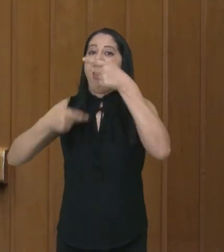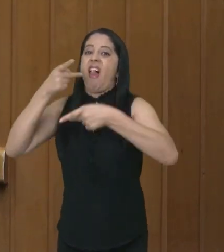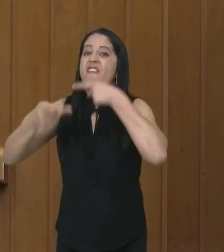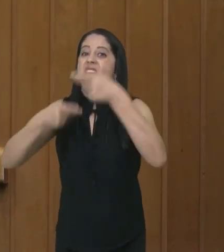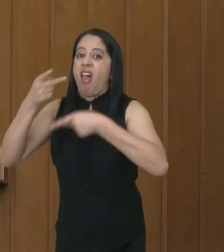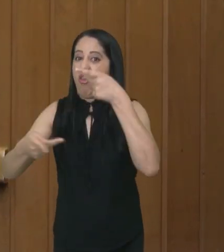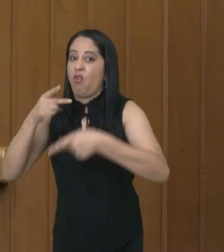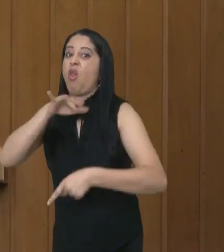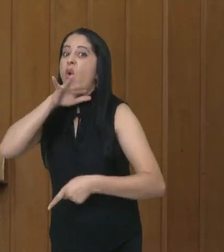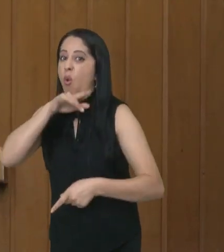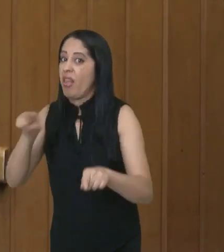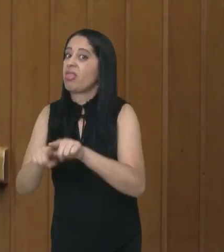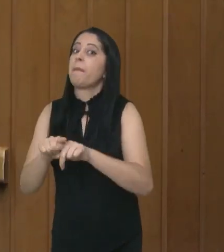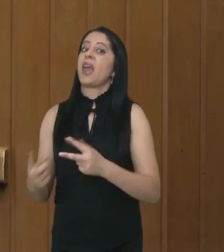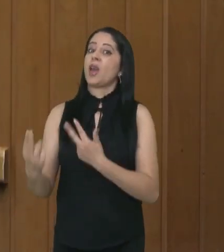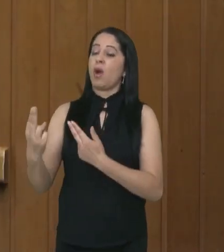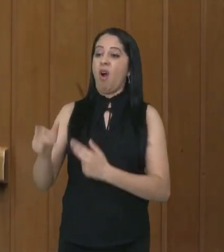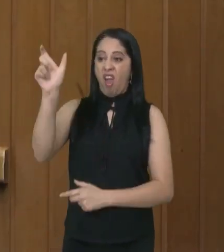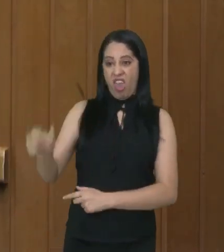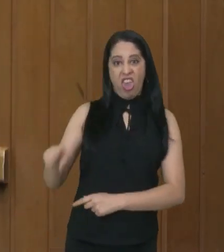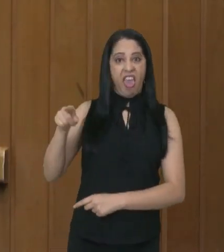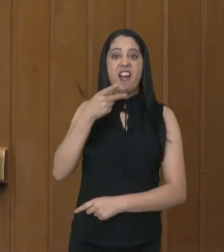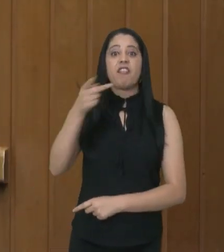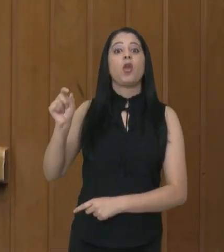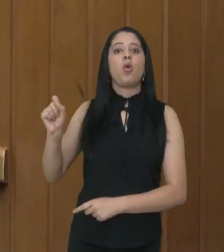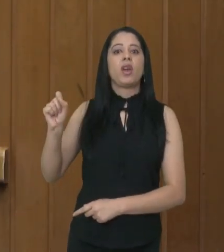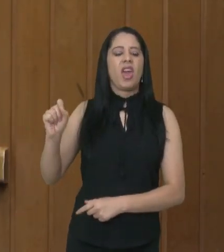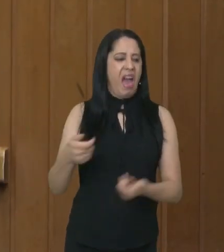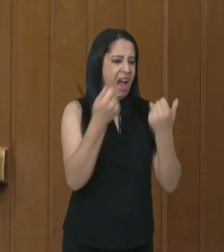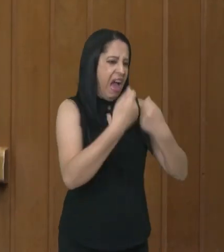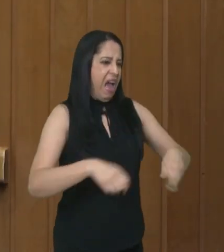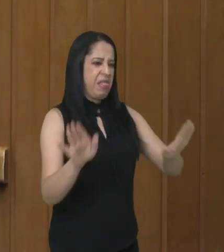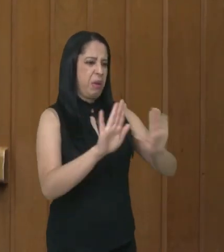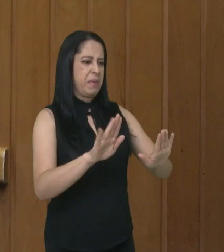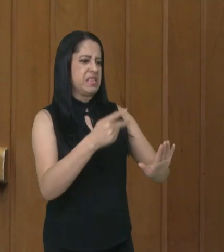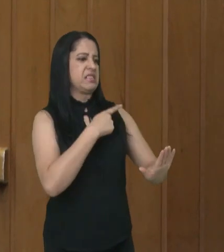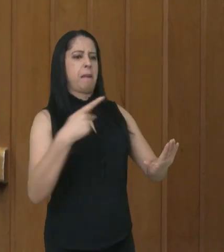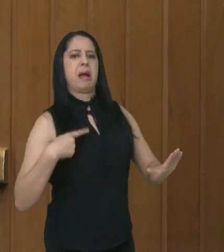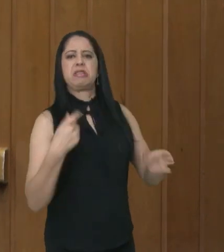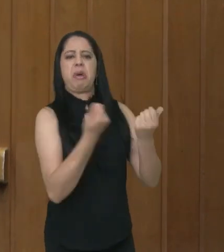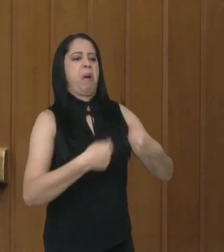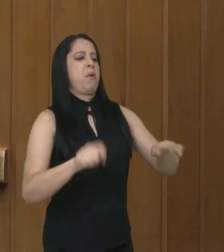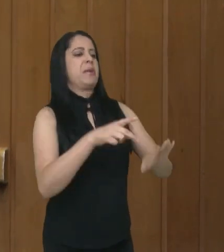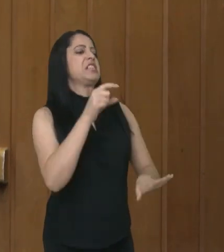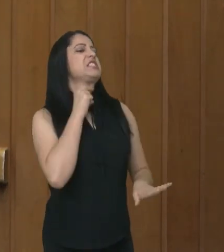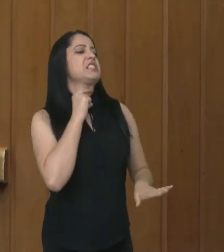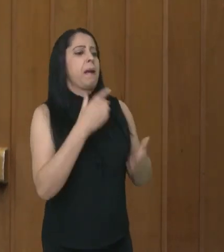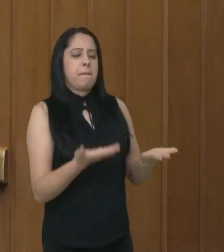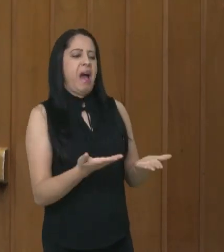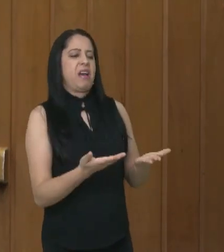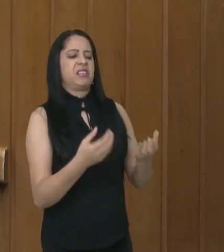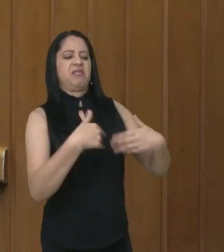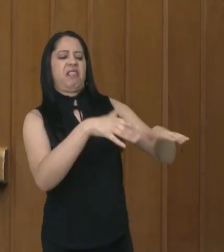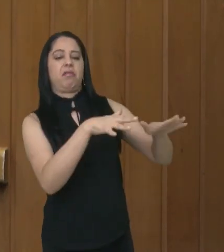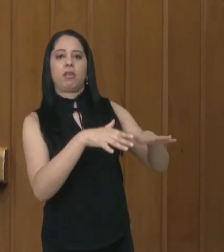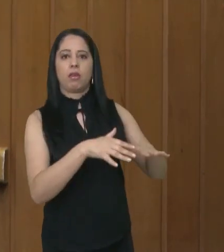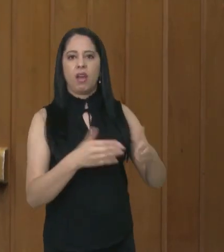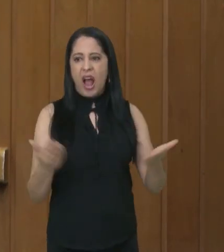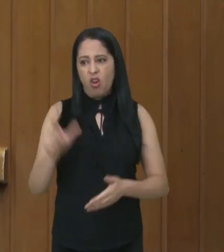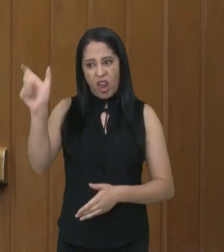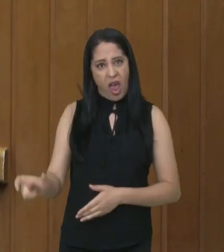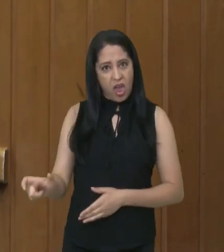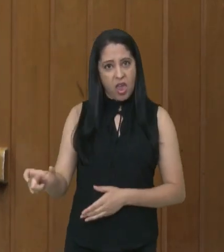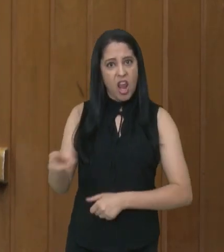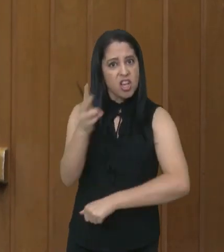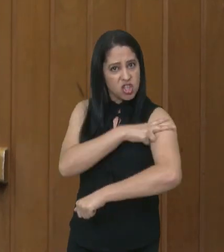delas foi que ninguém precisa de pastor e nem de padre. Agora, uma pessoa que vai ser chefe de uma nação, que diz isso,